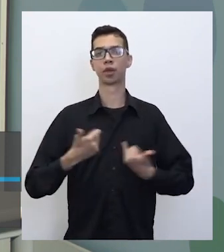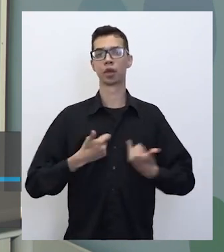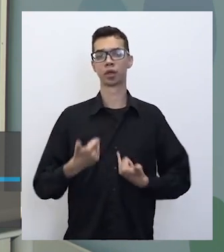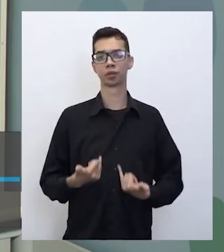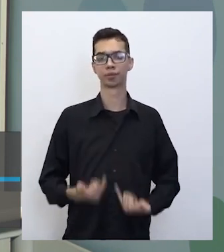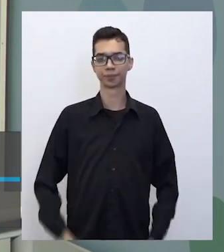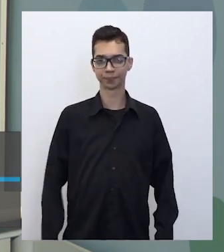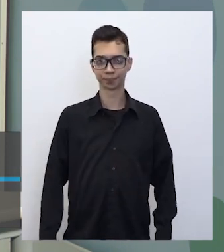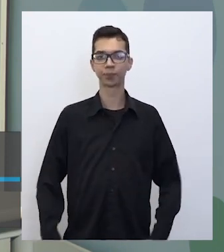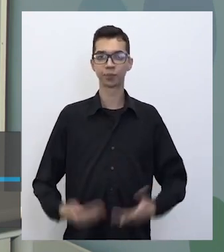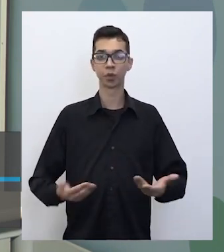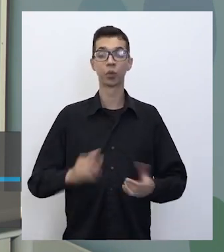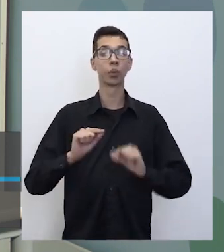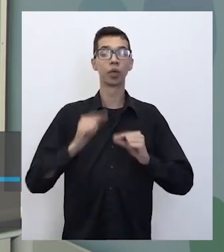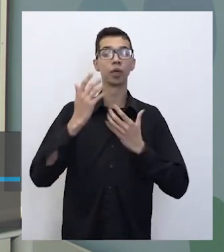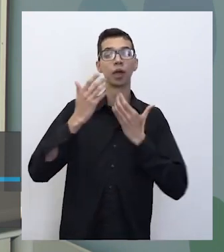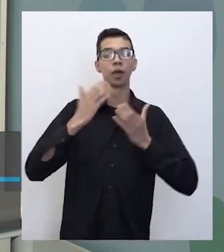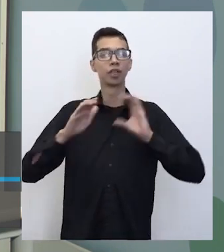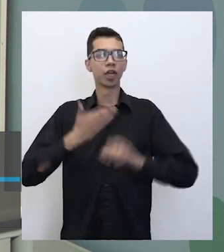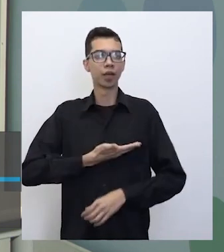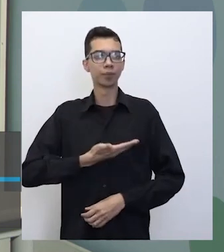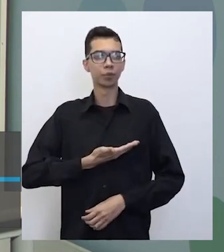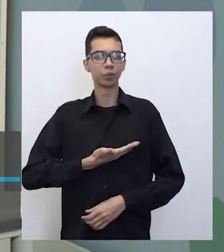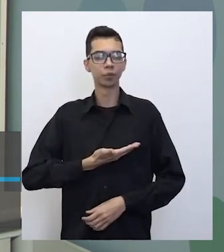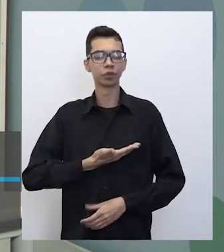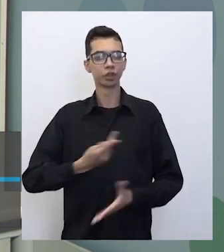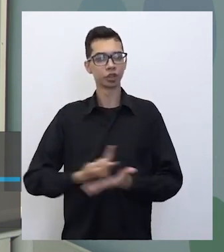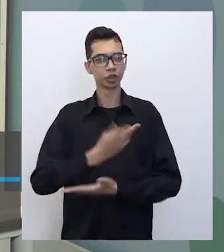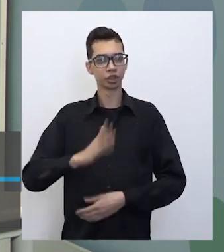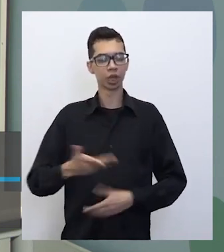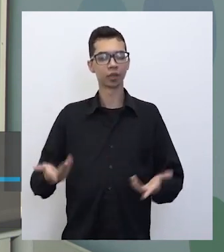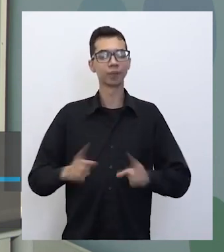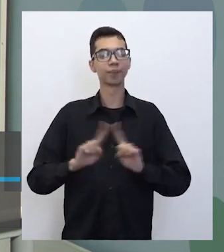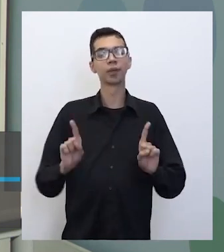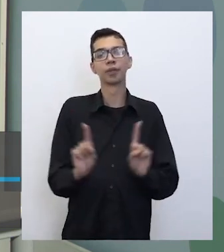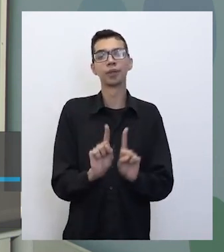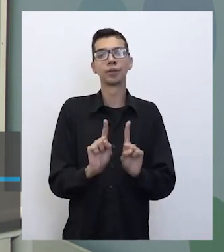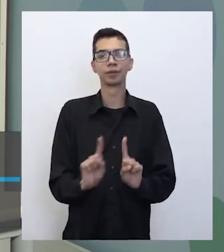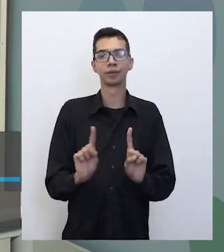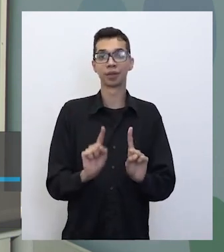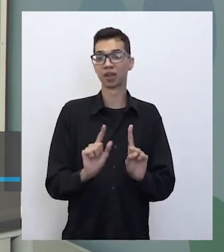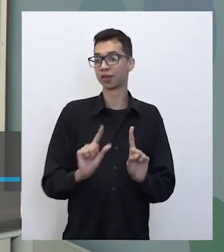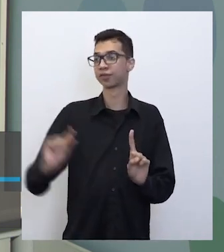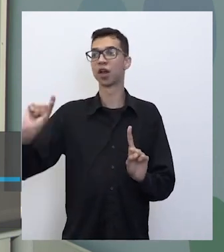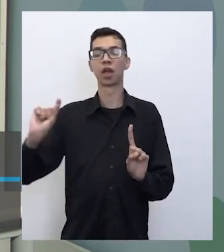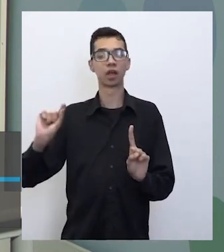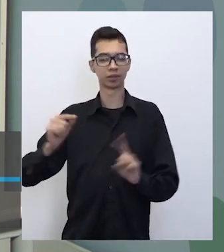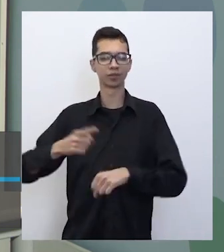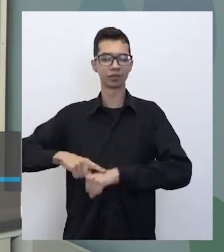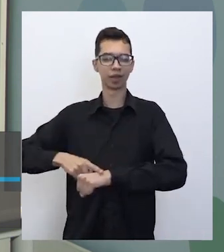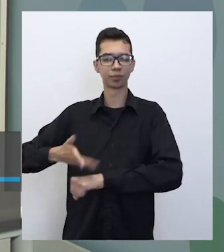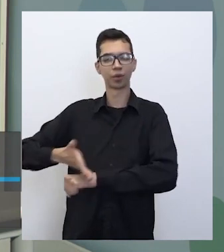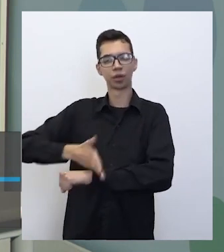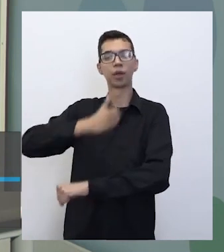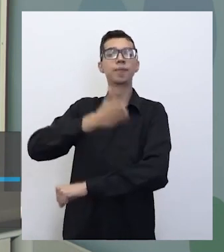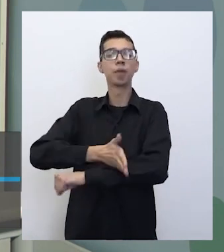a cantiga de amigo tem sempre aquele relacionamento que já aconteceu e o amado vai embora, lutar, lutar contra os mouros, né, no período medieval, né? E